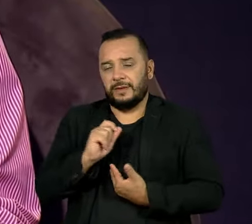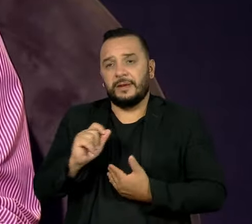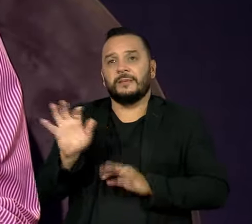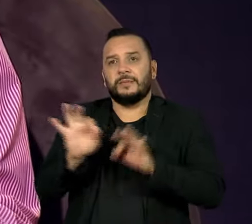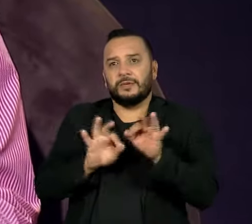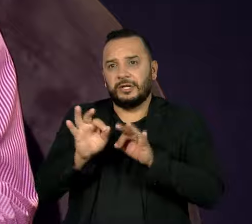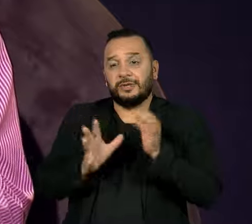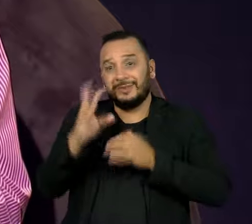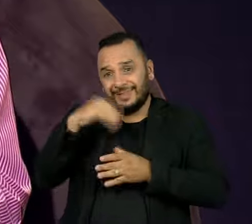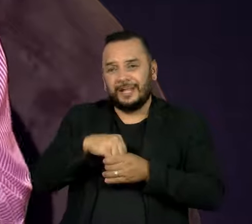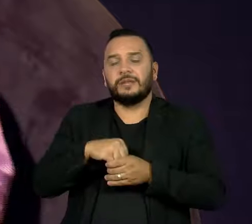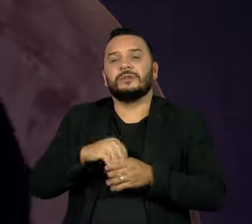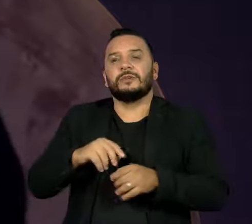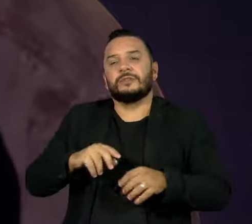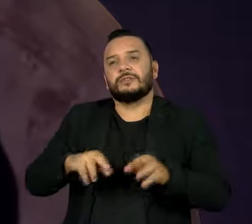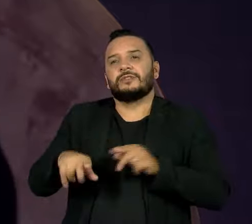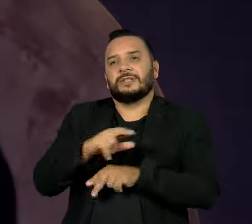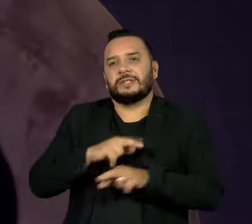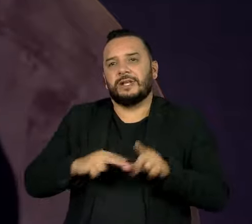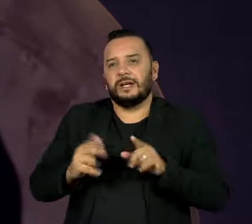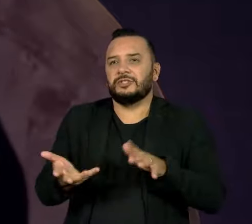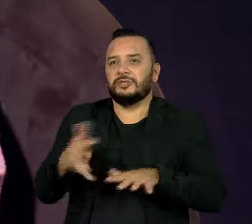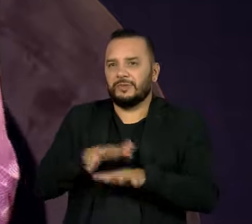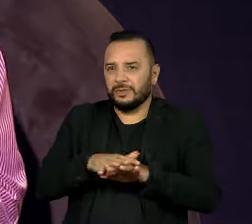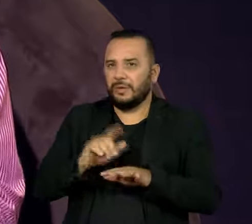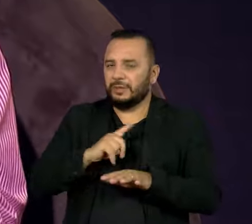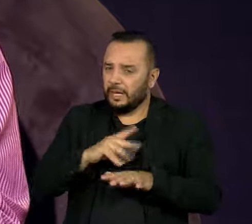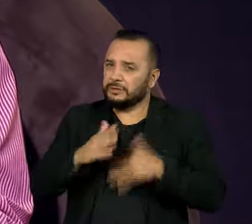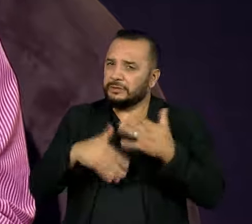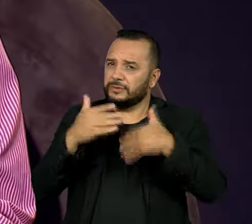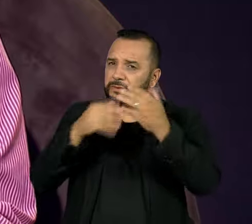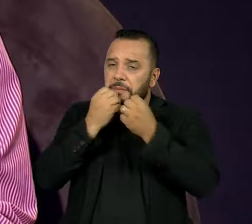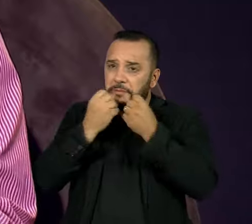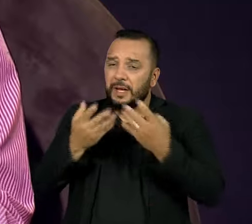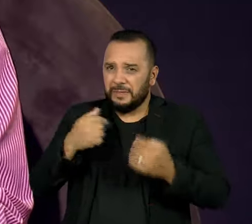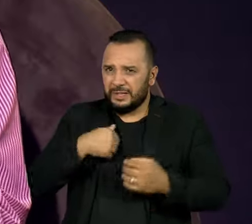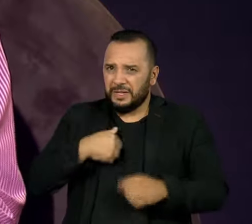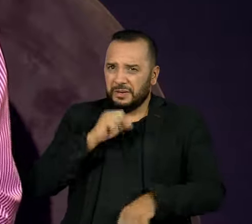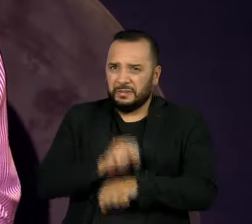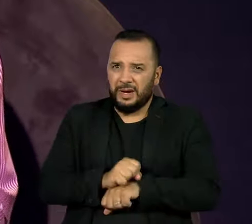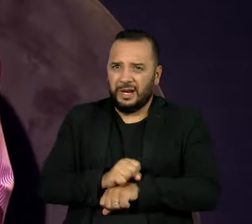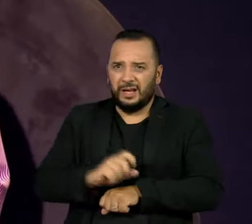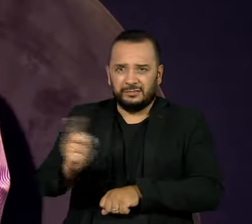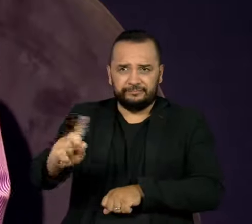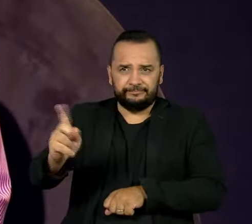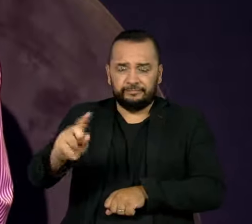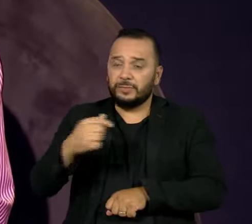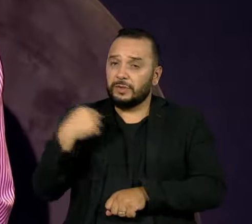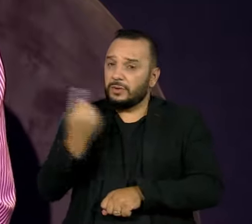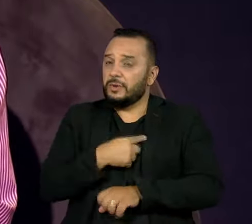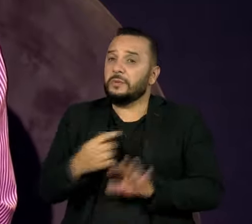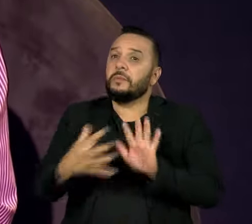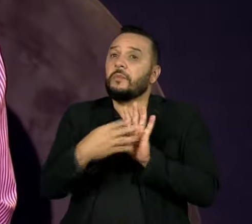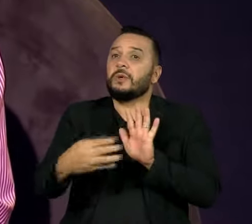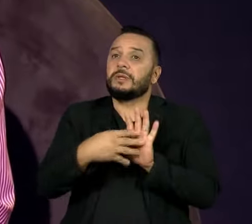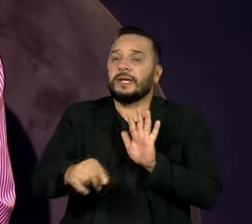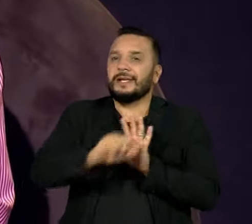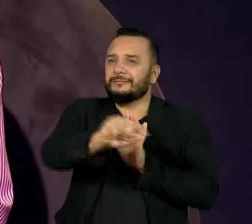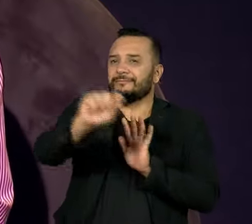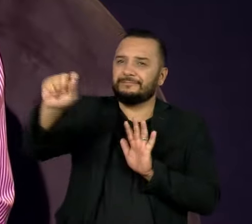diversidade e inclusão que está muito bem desenvolvido. Mas eu não posso parar por aí. Nós temos que ser exemplo para tantas